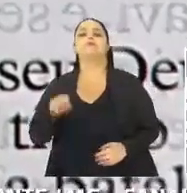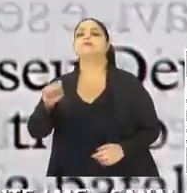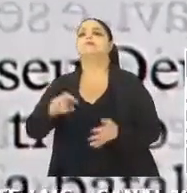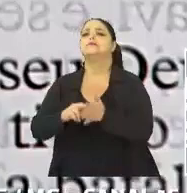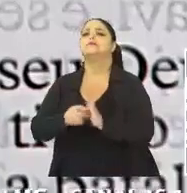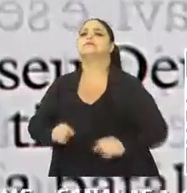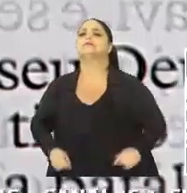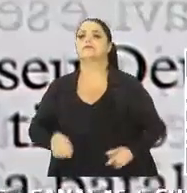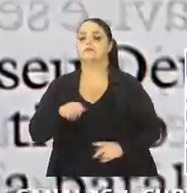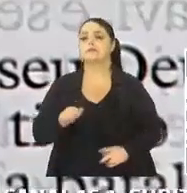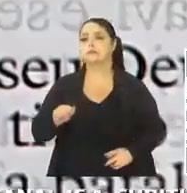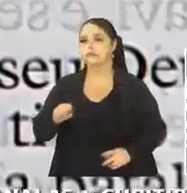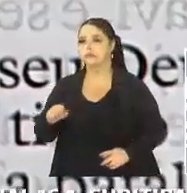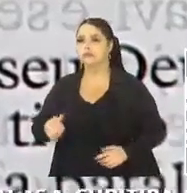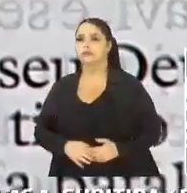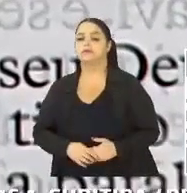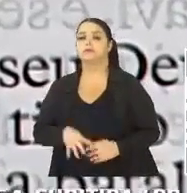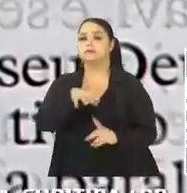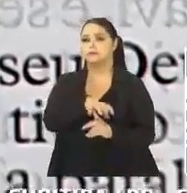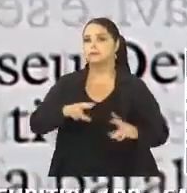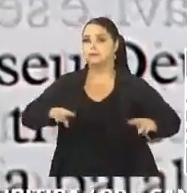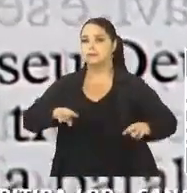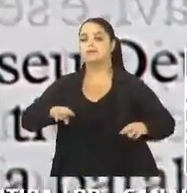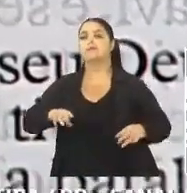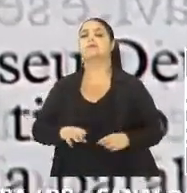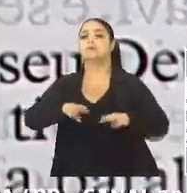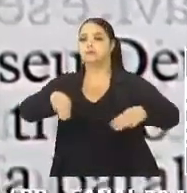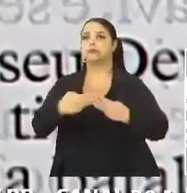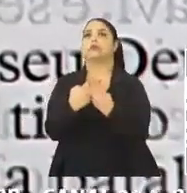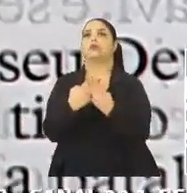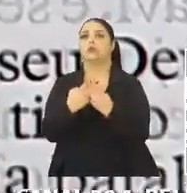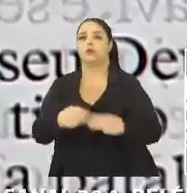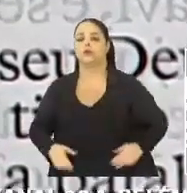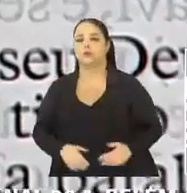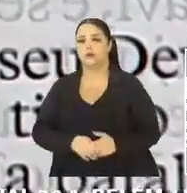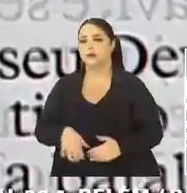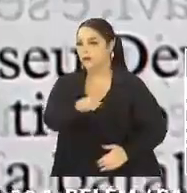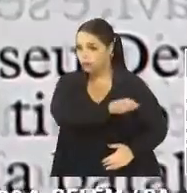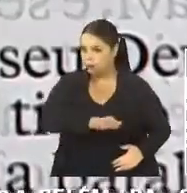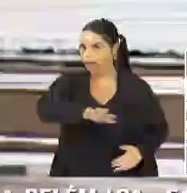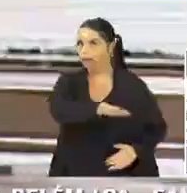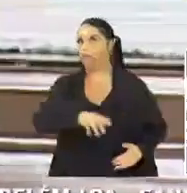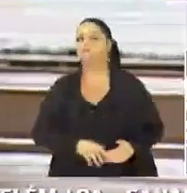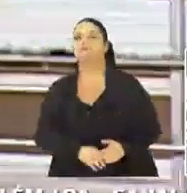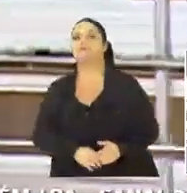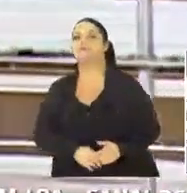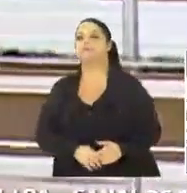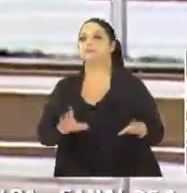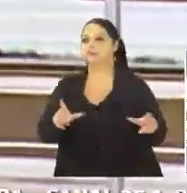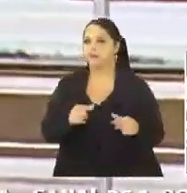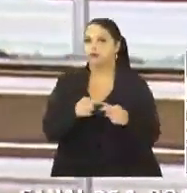Só que o Asa, ele era rei de Judá, uma província bem